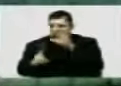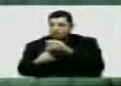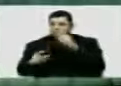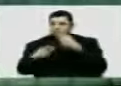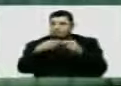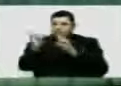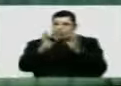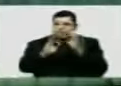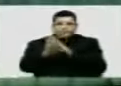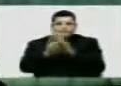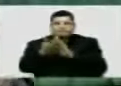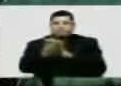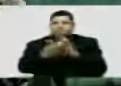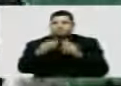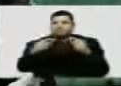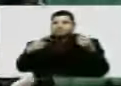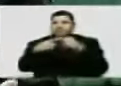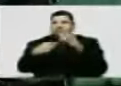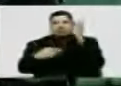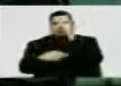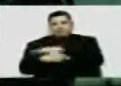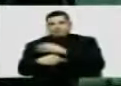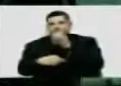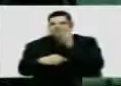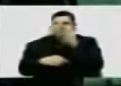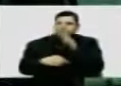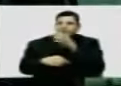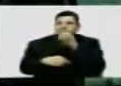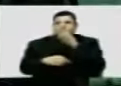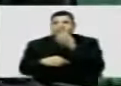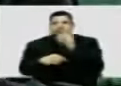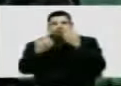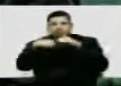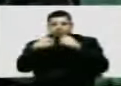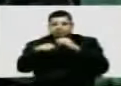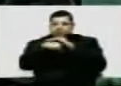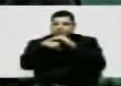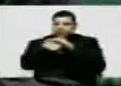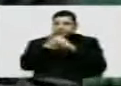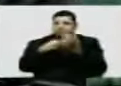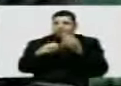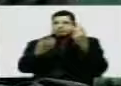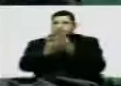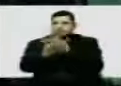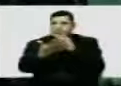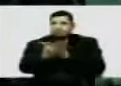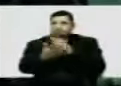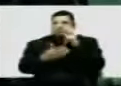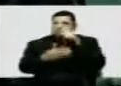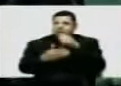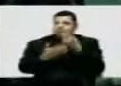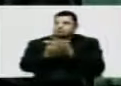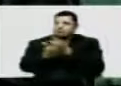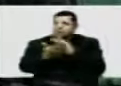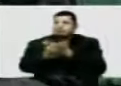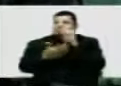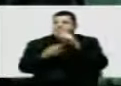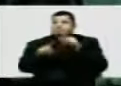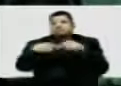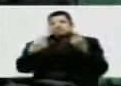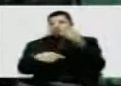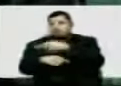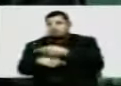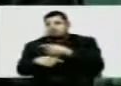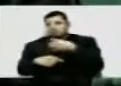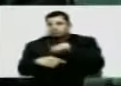porque o modelo Zona Franca está bom ou está ruim, não é isso. Nós podemos discutir que erramos, e erramos sim, mas não